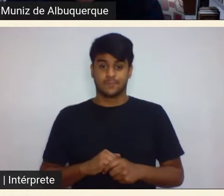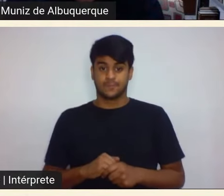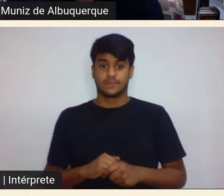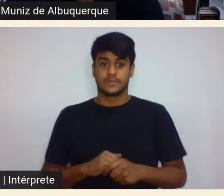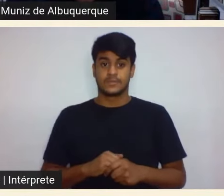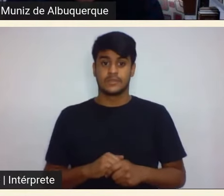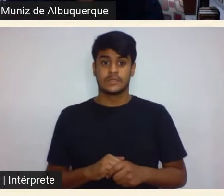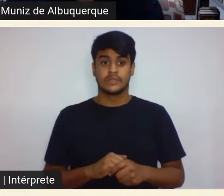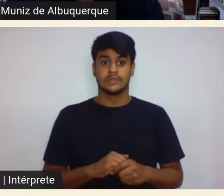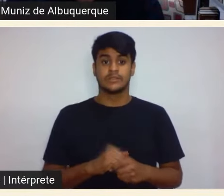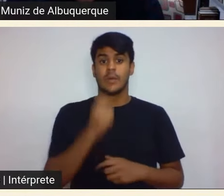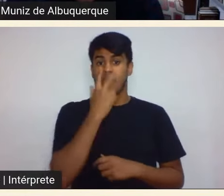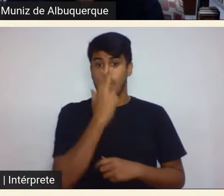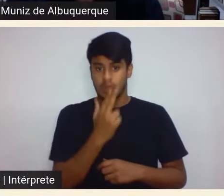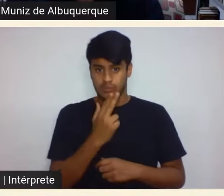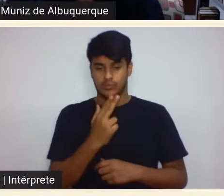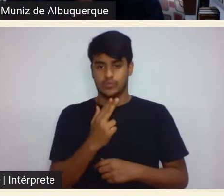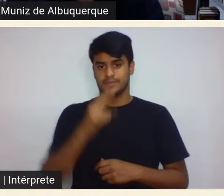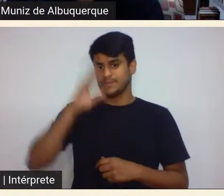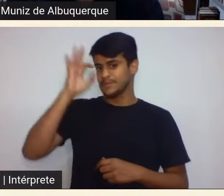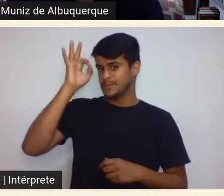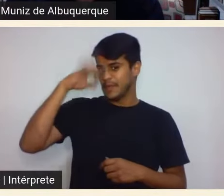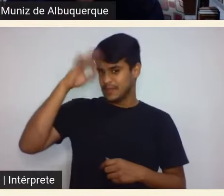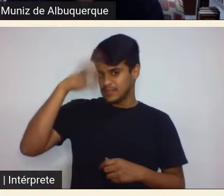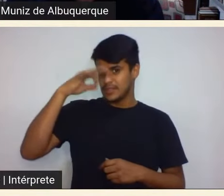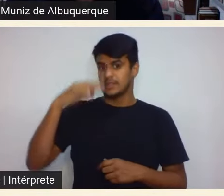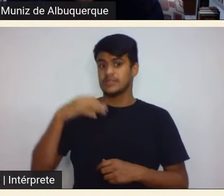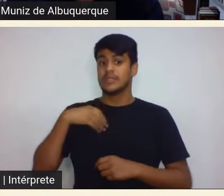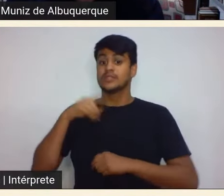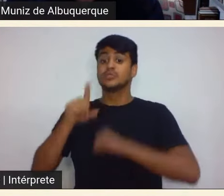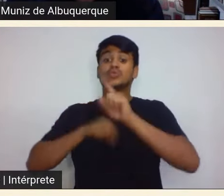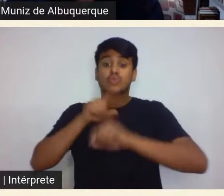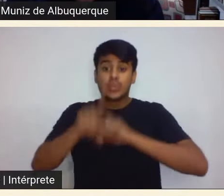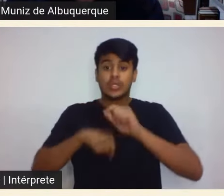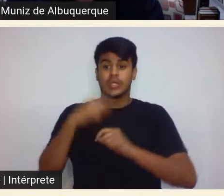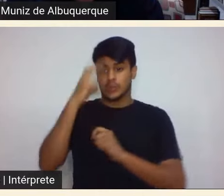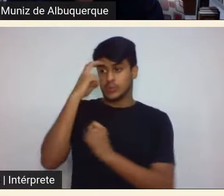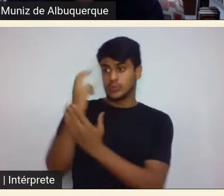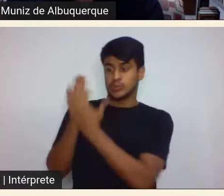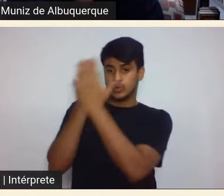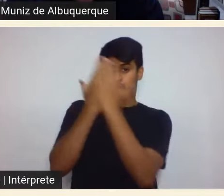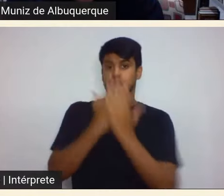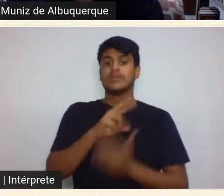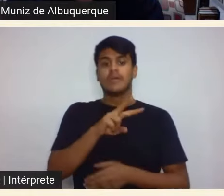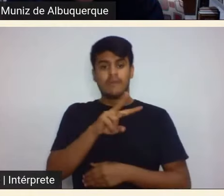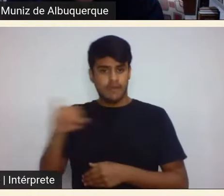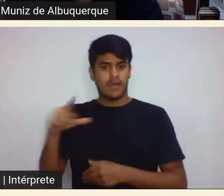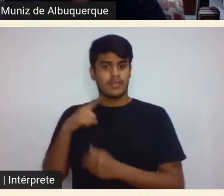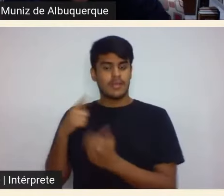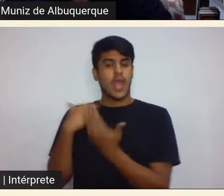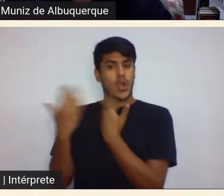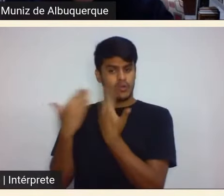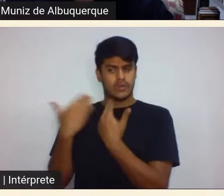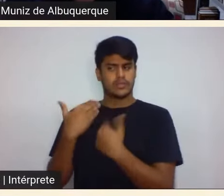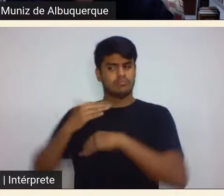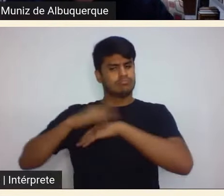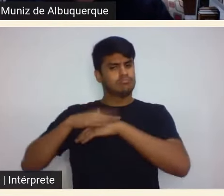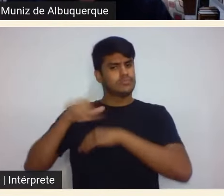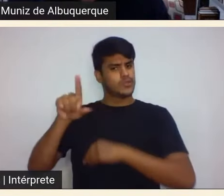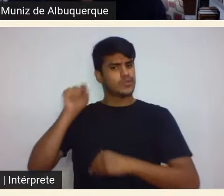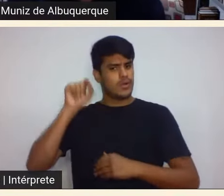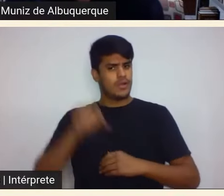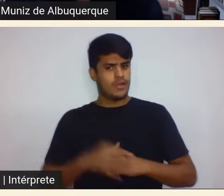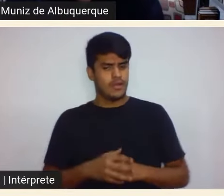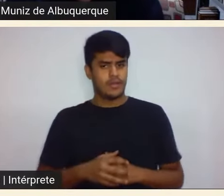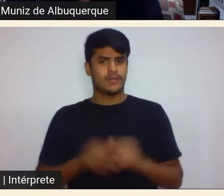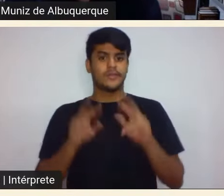Eu acho que o Mário escolhia os intelectuais com quem ele ia dialogar, né? Sobre